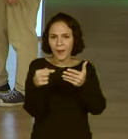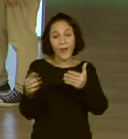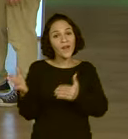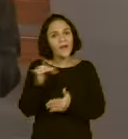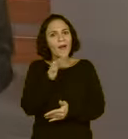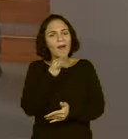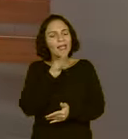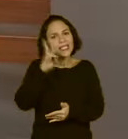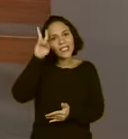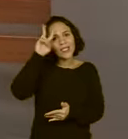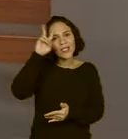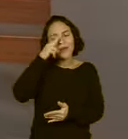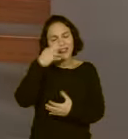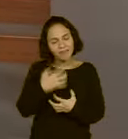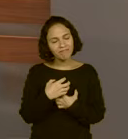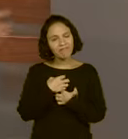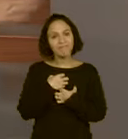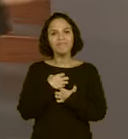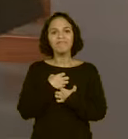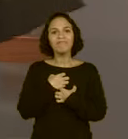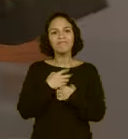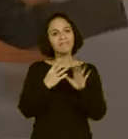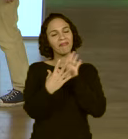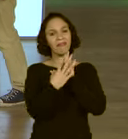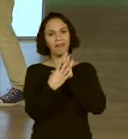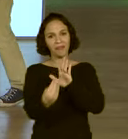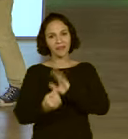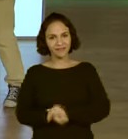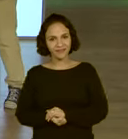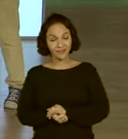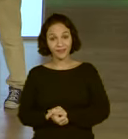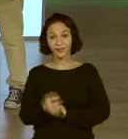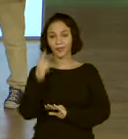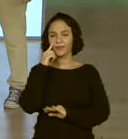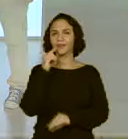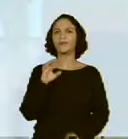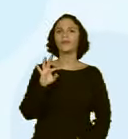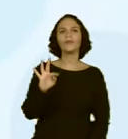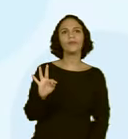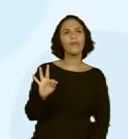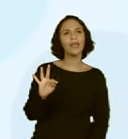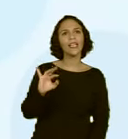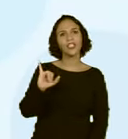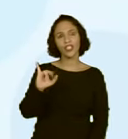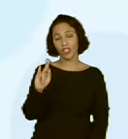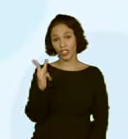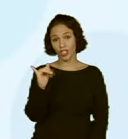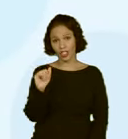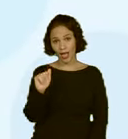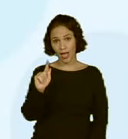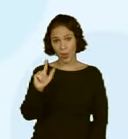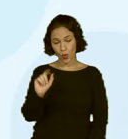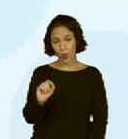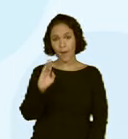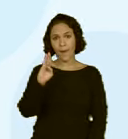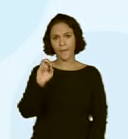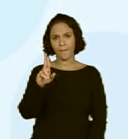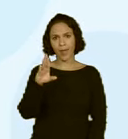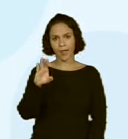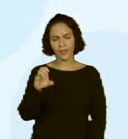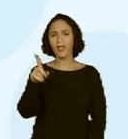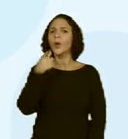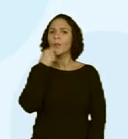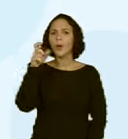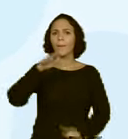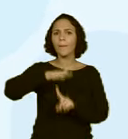histórias inspiradoras. O Tiago Berce, um garoto do Paraná, ele conseguiu comprar o seu